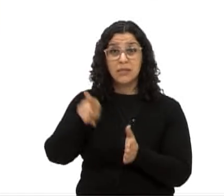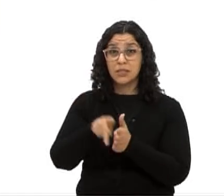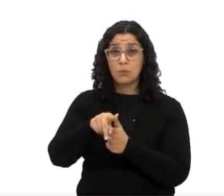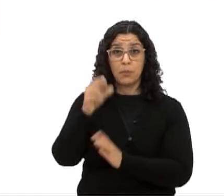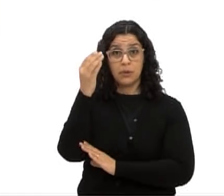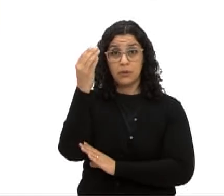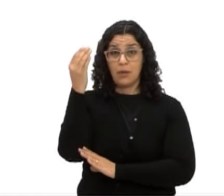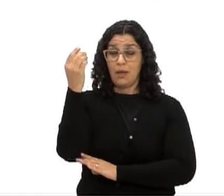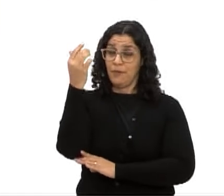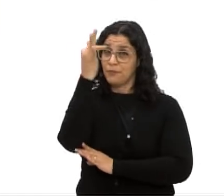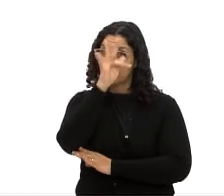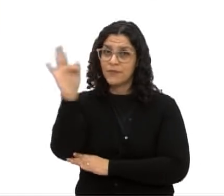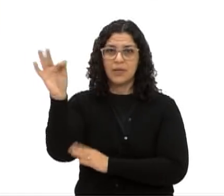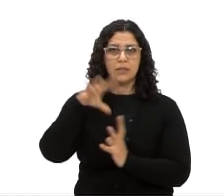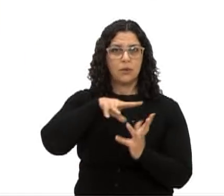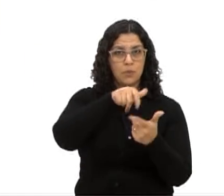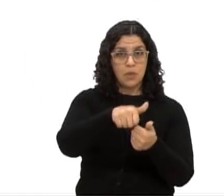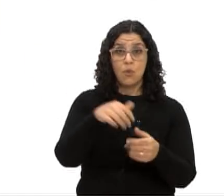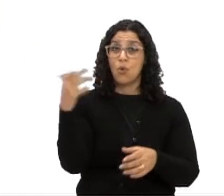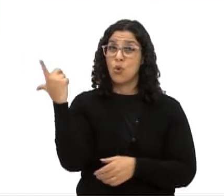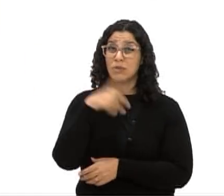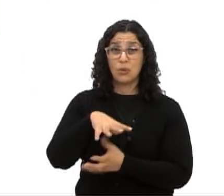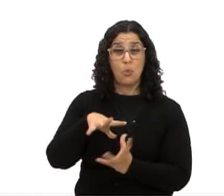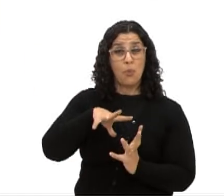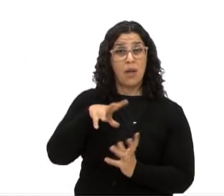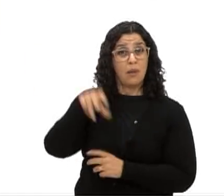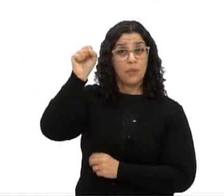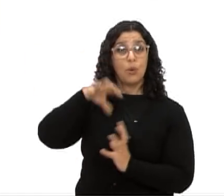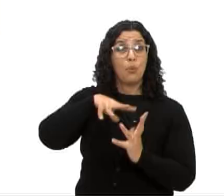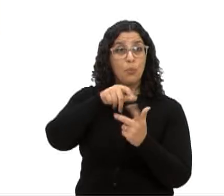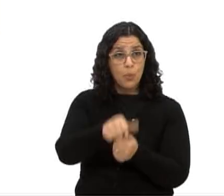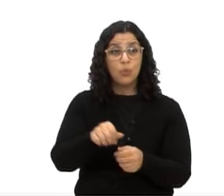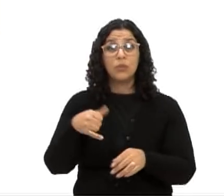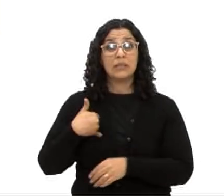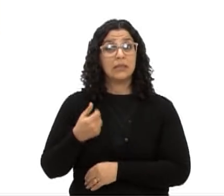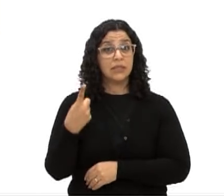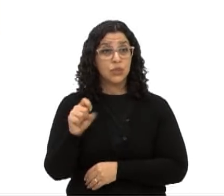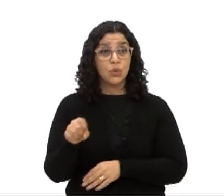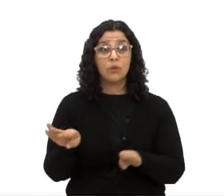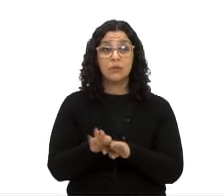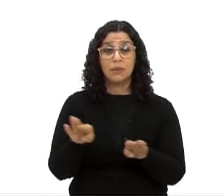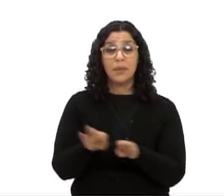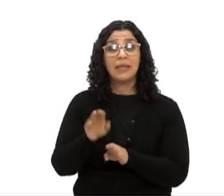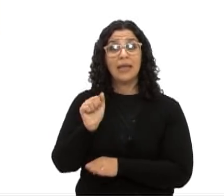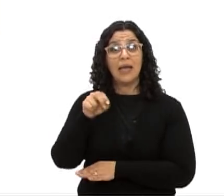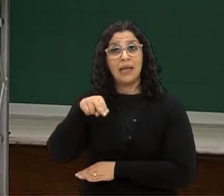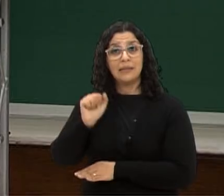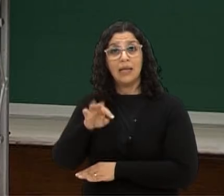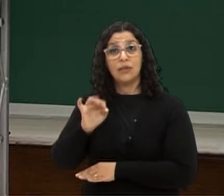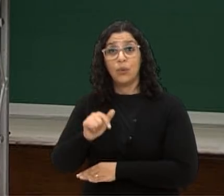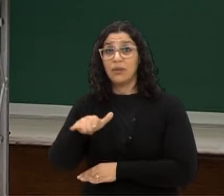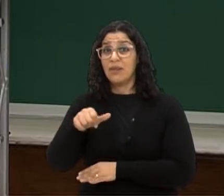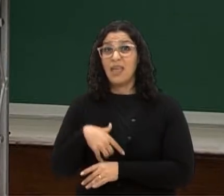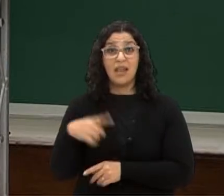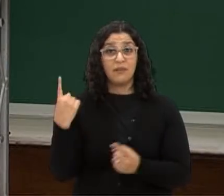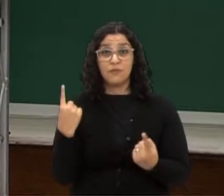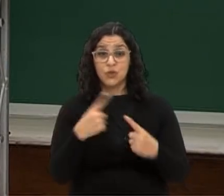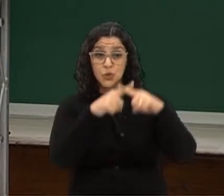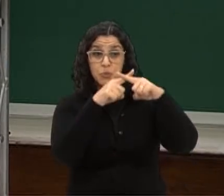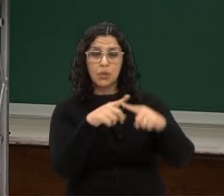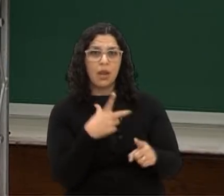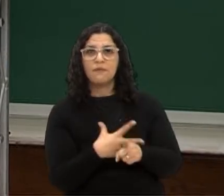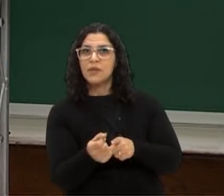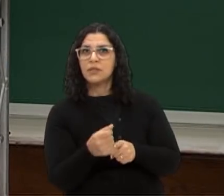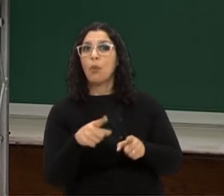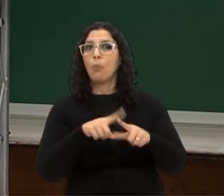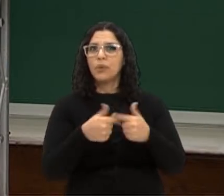campeão mundial em 1985 aos 18 anos e derrotou Anatoly Karpov, que na época, quando ele derrotou, era considerado número